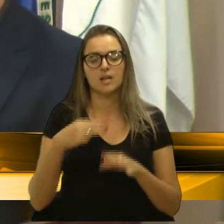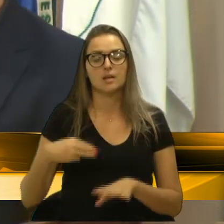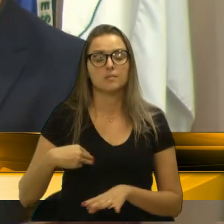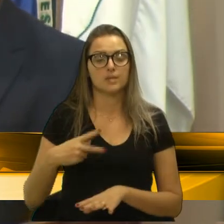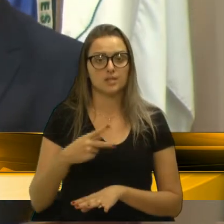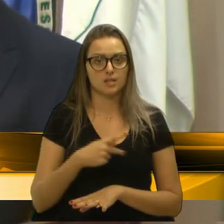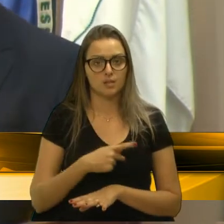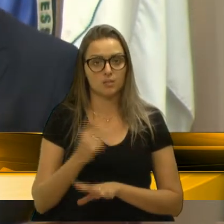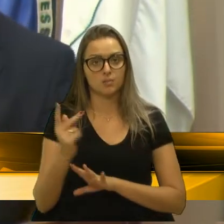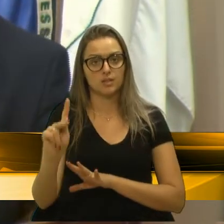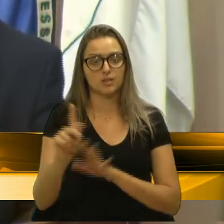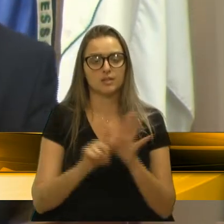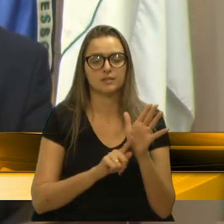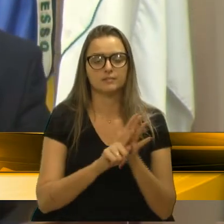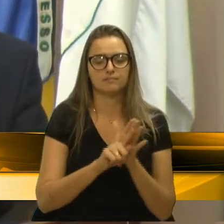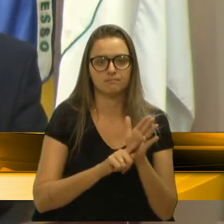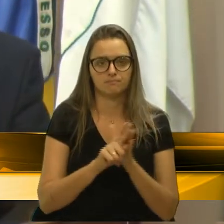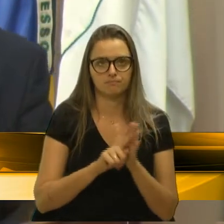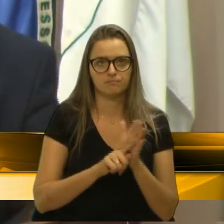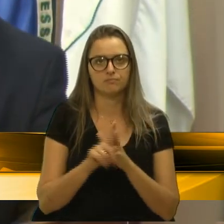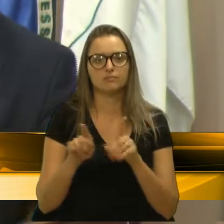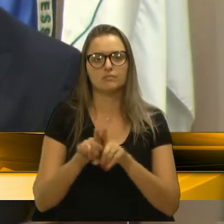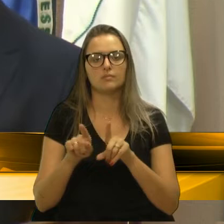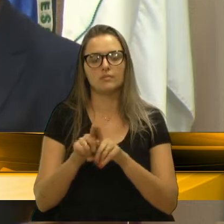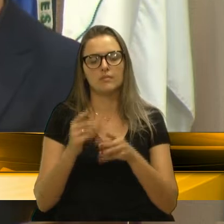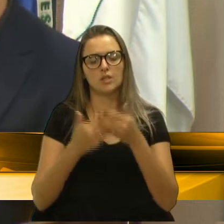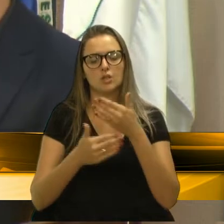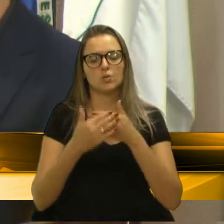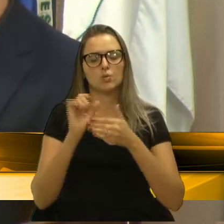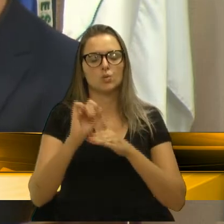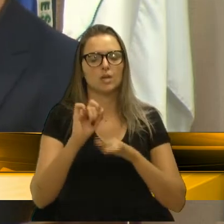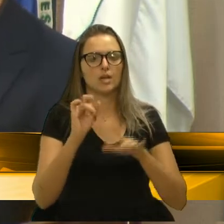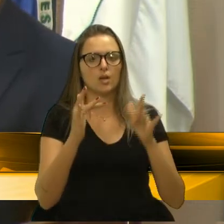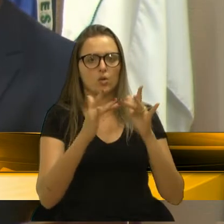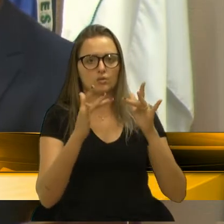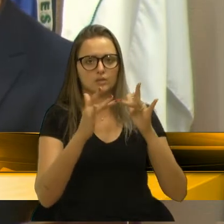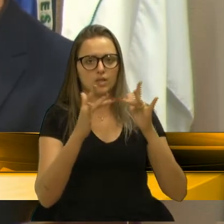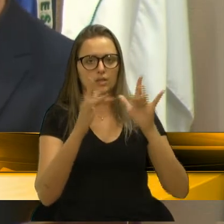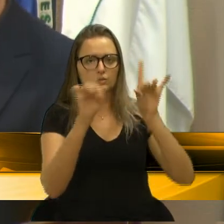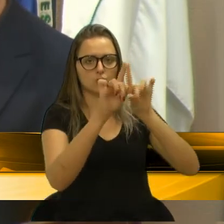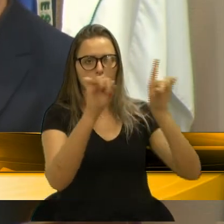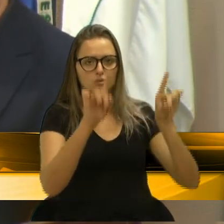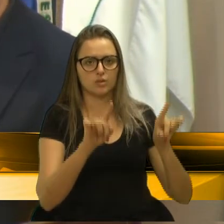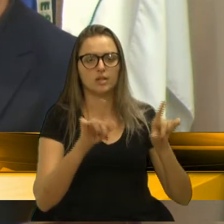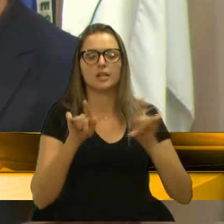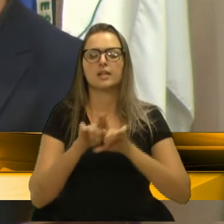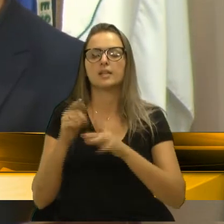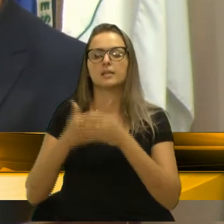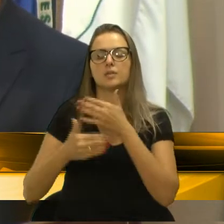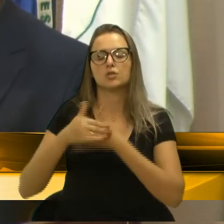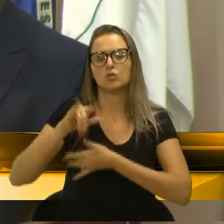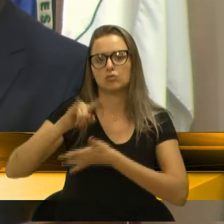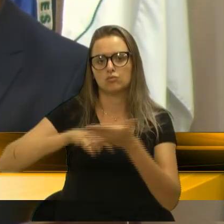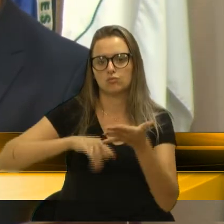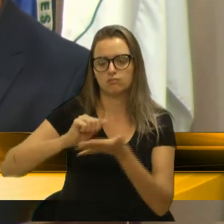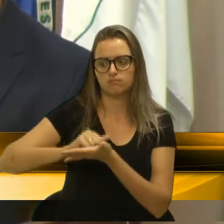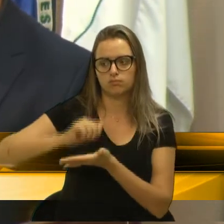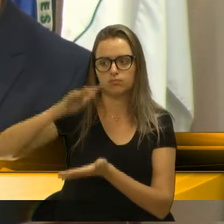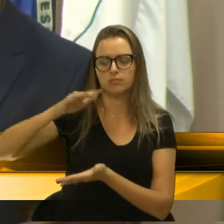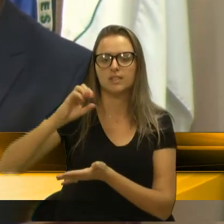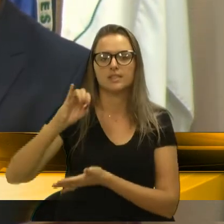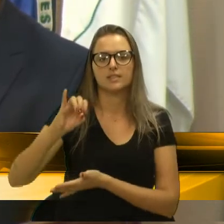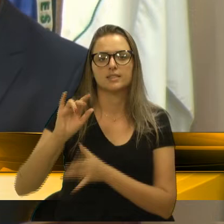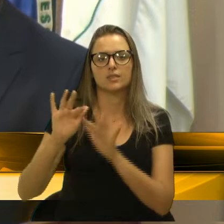partir da sua investigação, e a partir daquilo que está ouvindo dos servidores, e a partir da documentação farta que tem em mãos, se no final